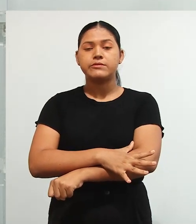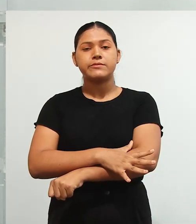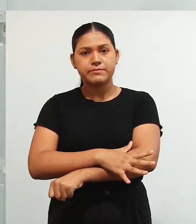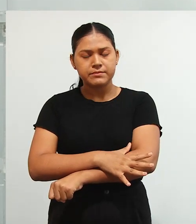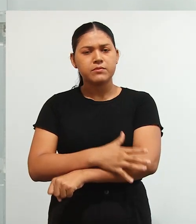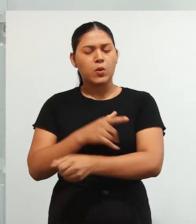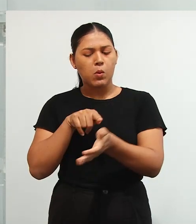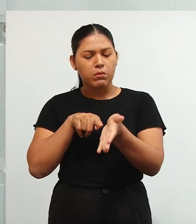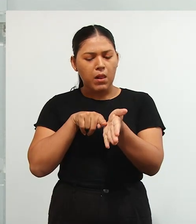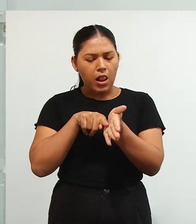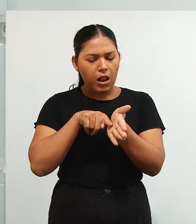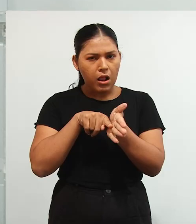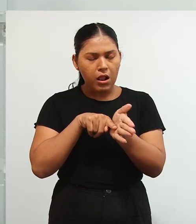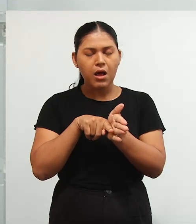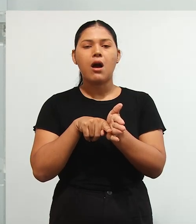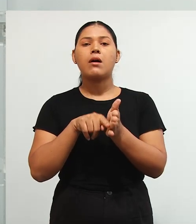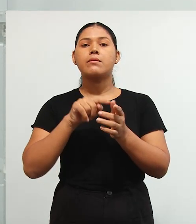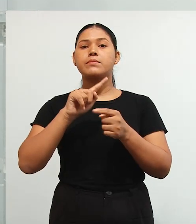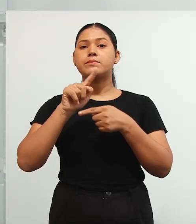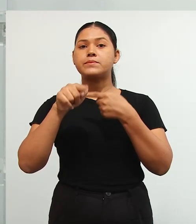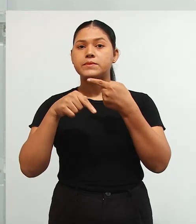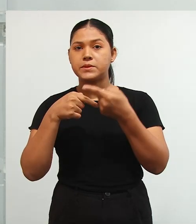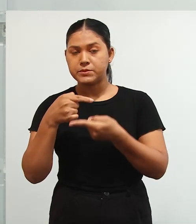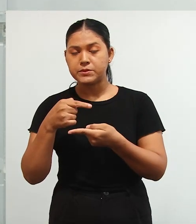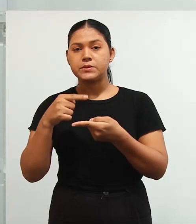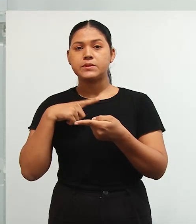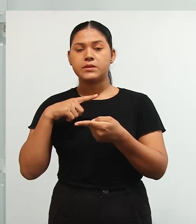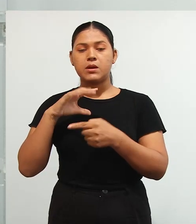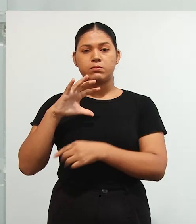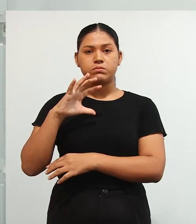continuidade desses estudos, tem o golpe militar de 64.